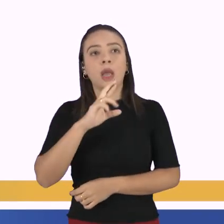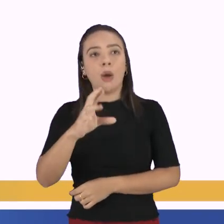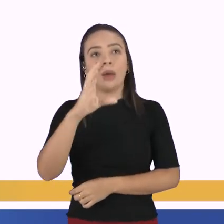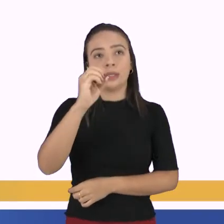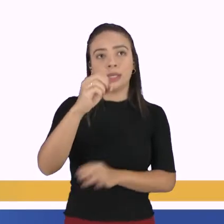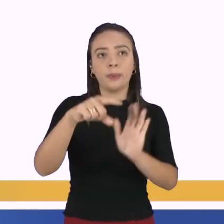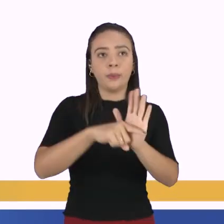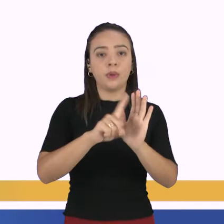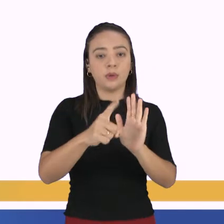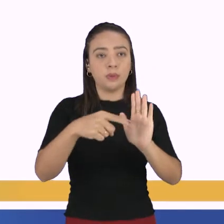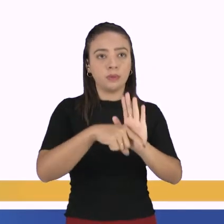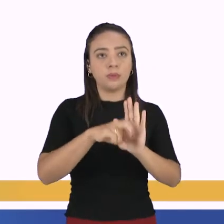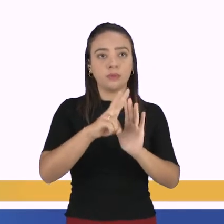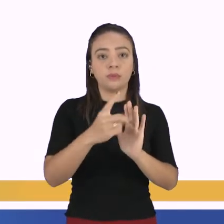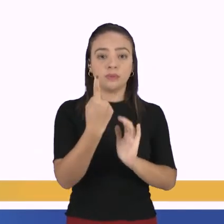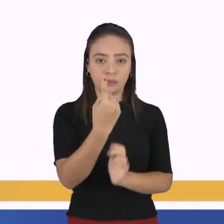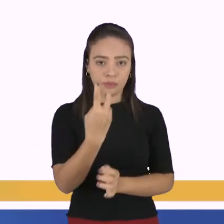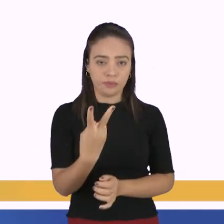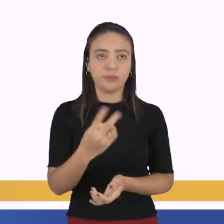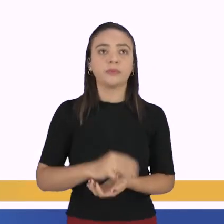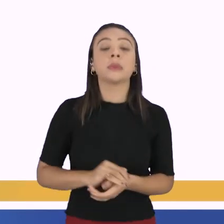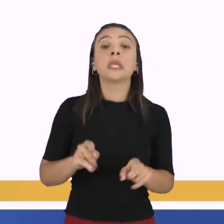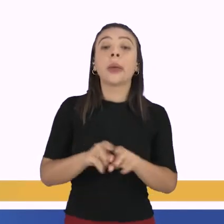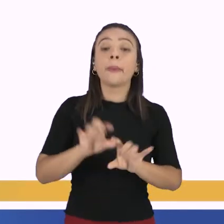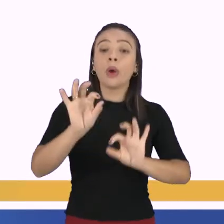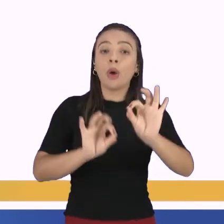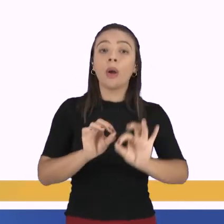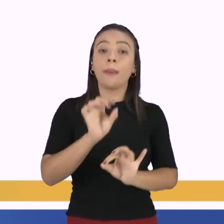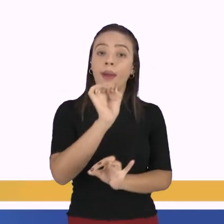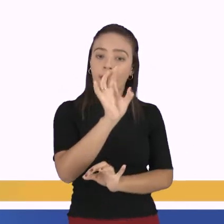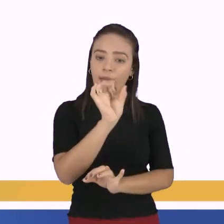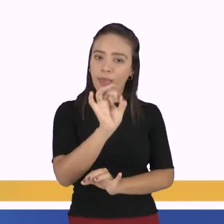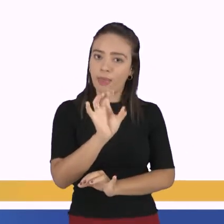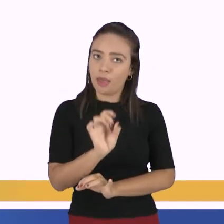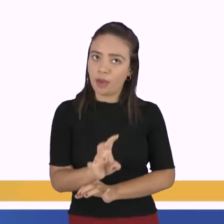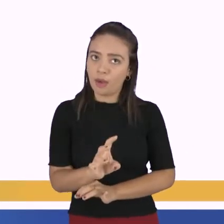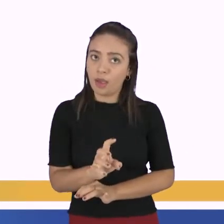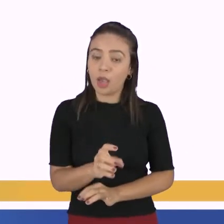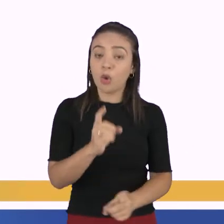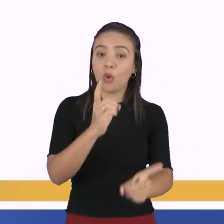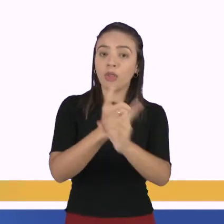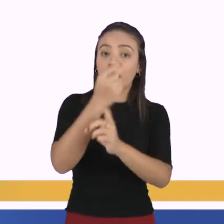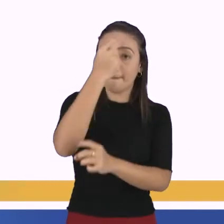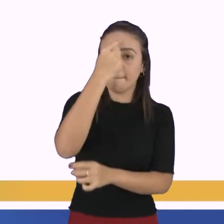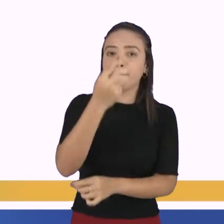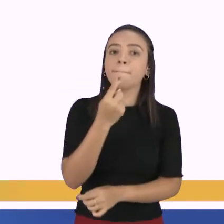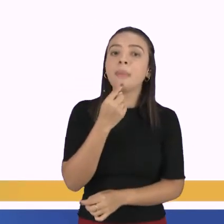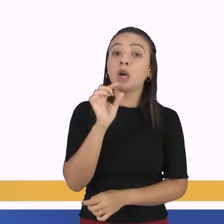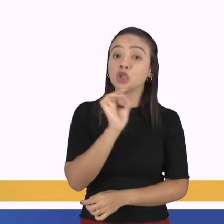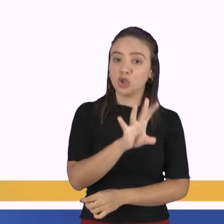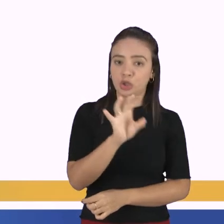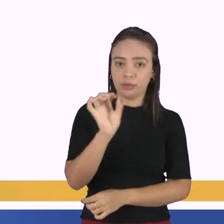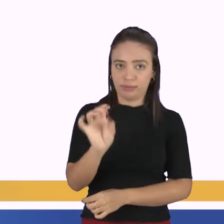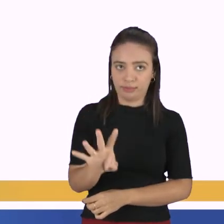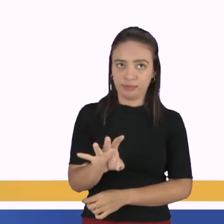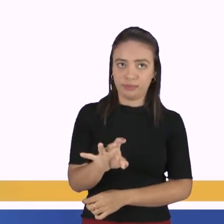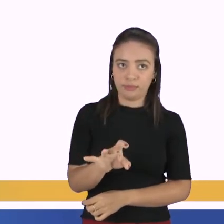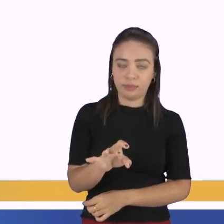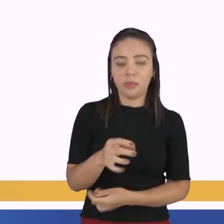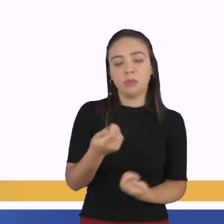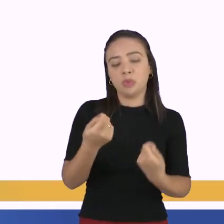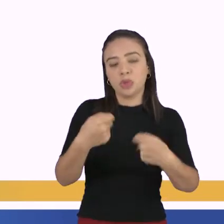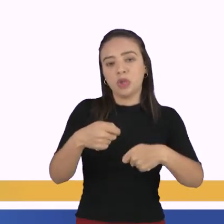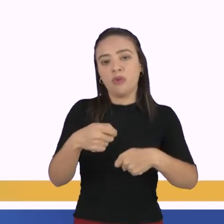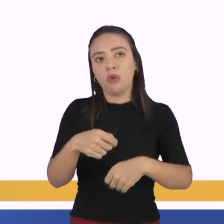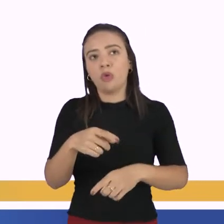2, 1 e 2. E calculei para cada um deles as suas respectivas imagens. Então, para eu calcular a imagem de